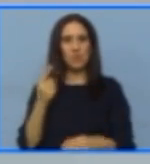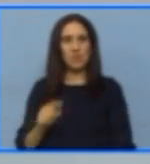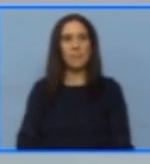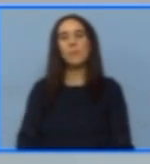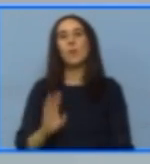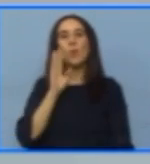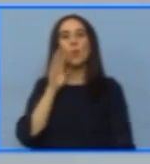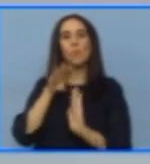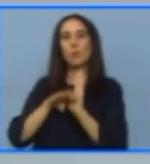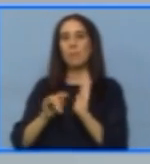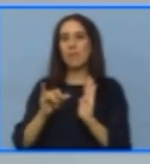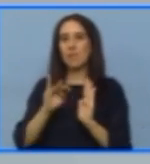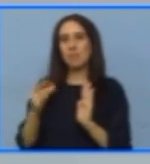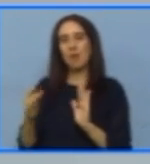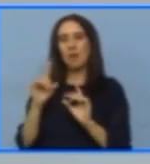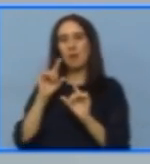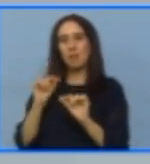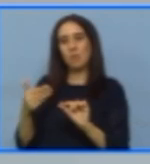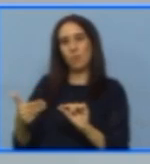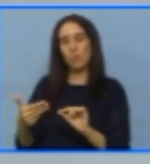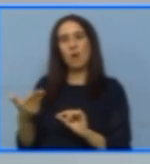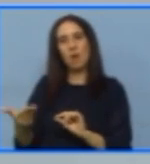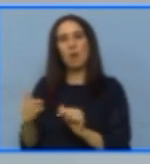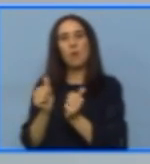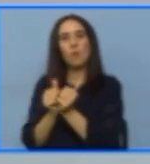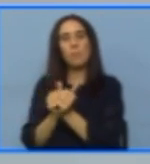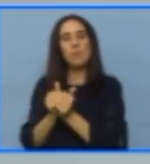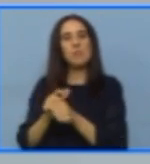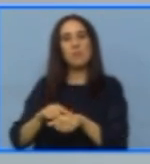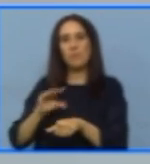programa Eclésia na rádio, na Antena 1, onde lhe fazemos companhia